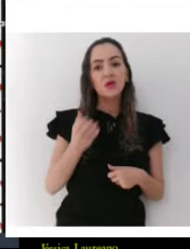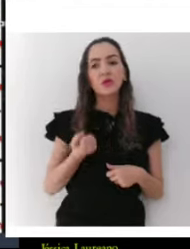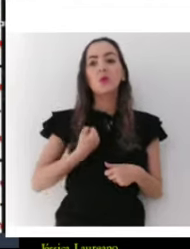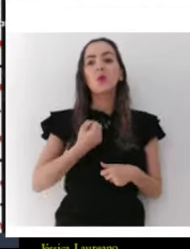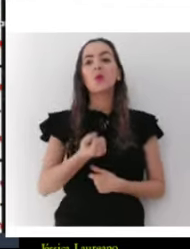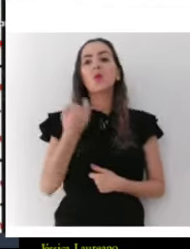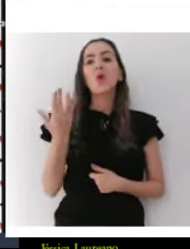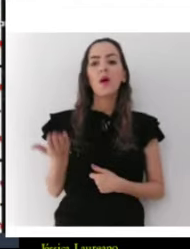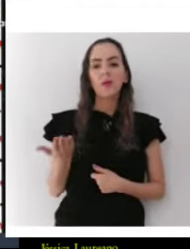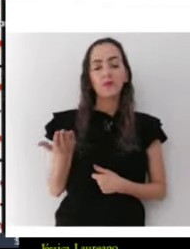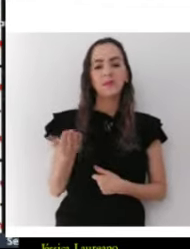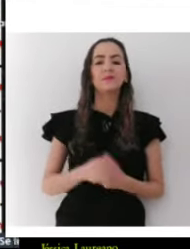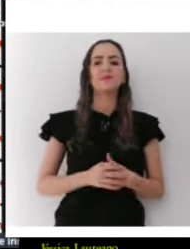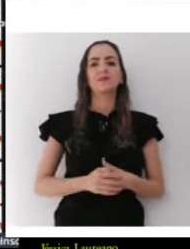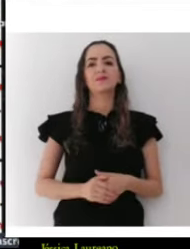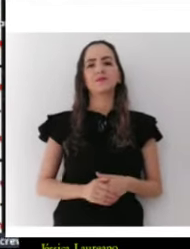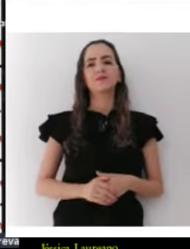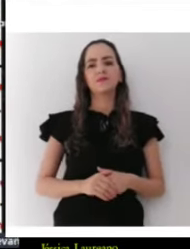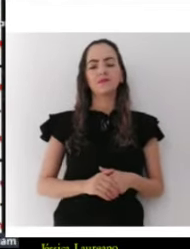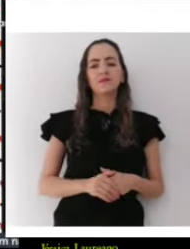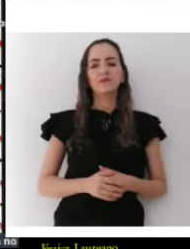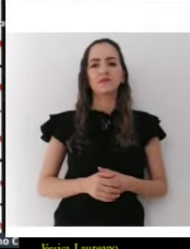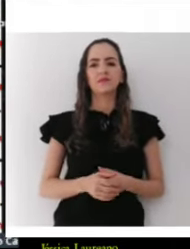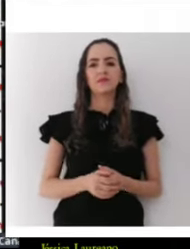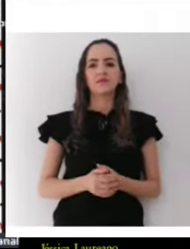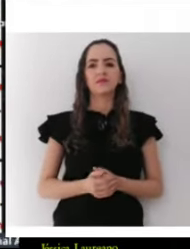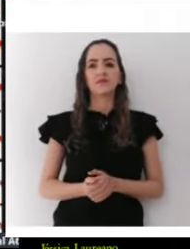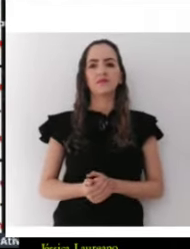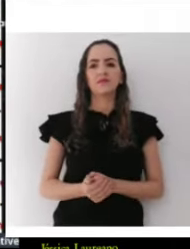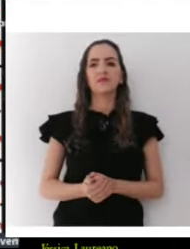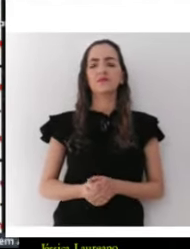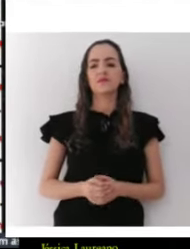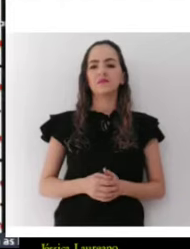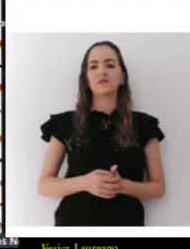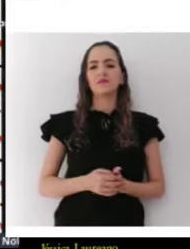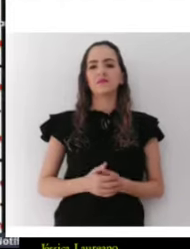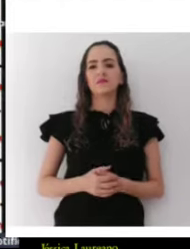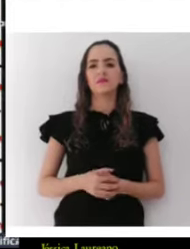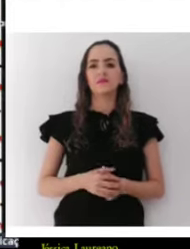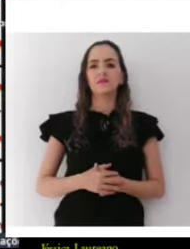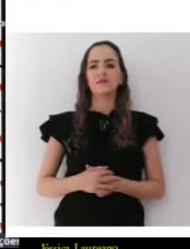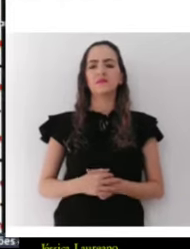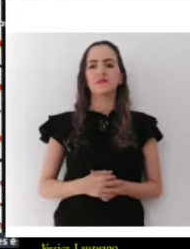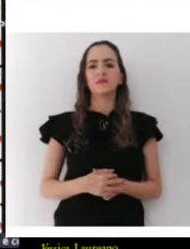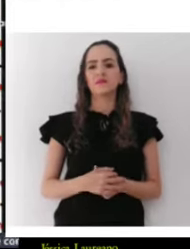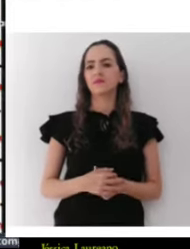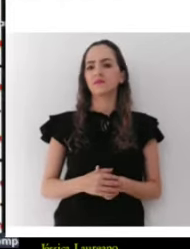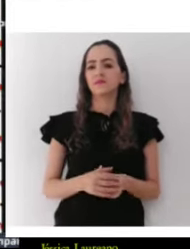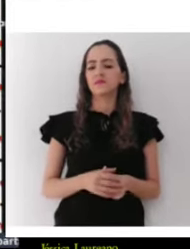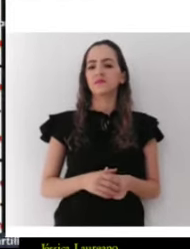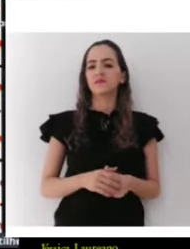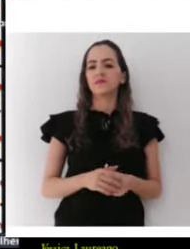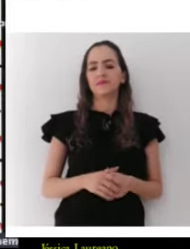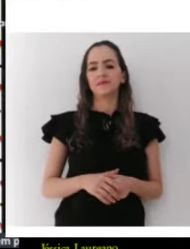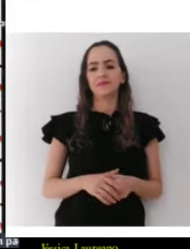Bota aí para mim. Maneira número 1 de fazer a operação da divisão. Subtrações sucessivas. Esta é